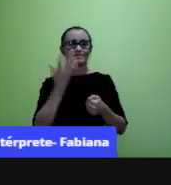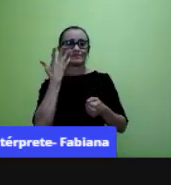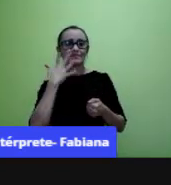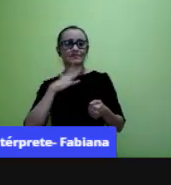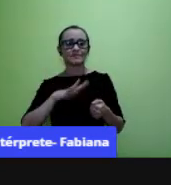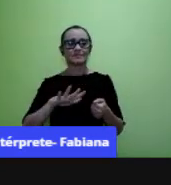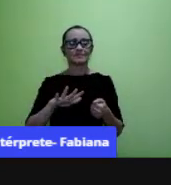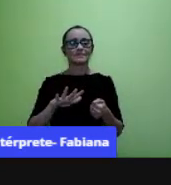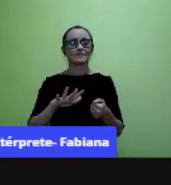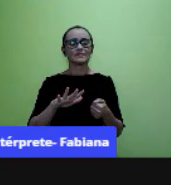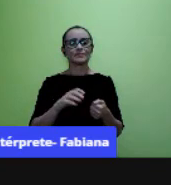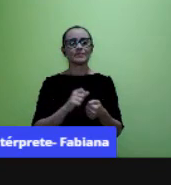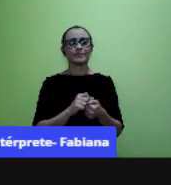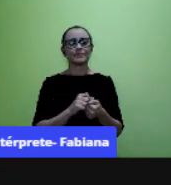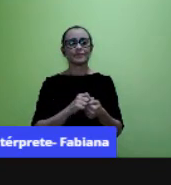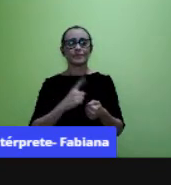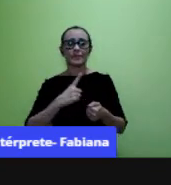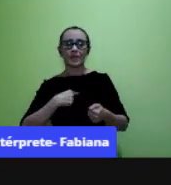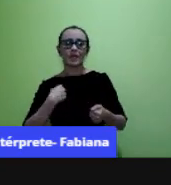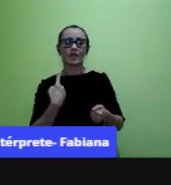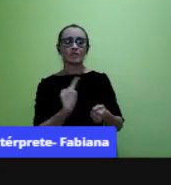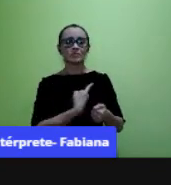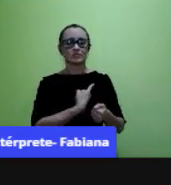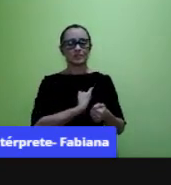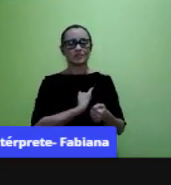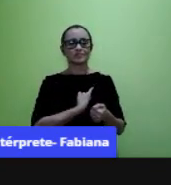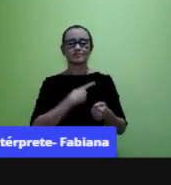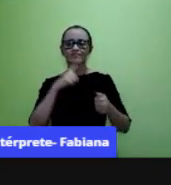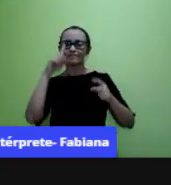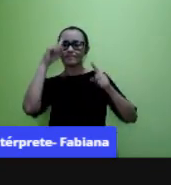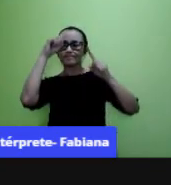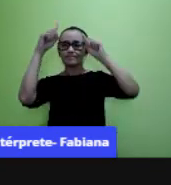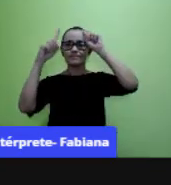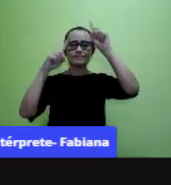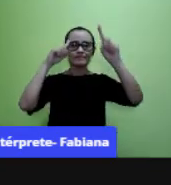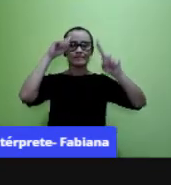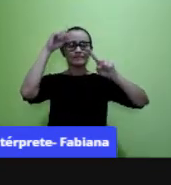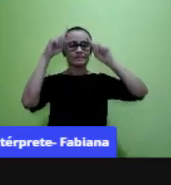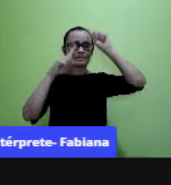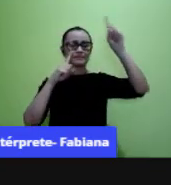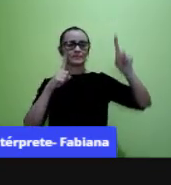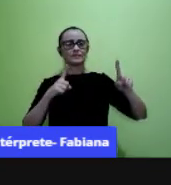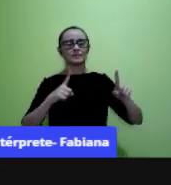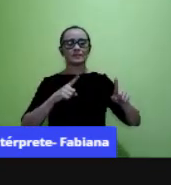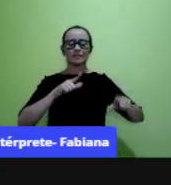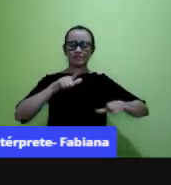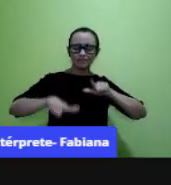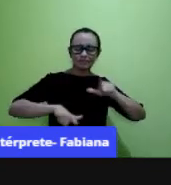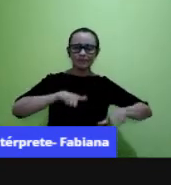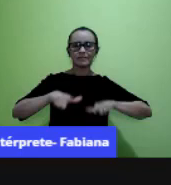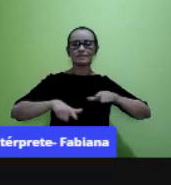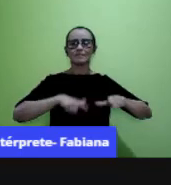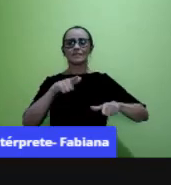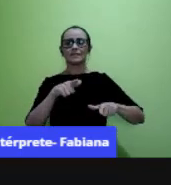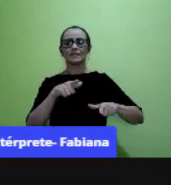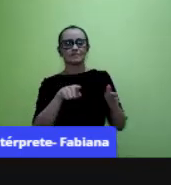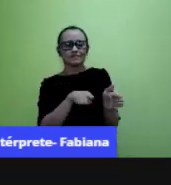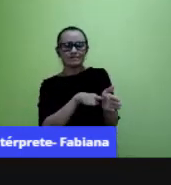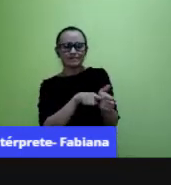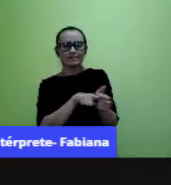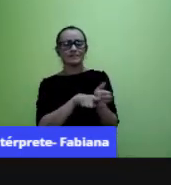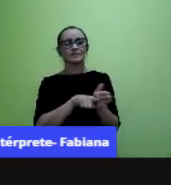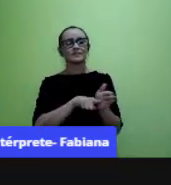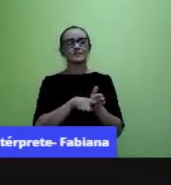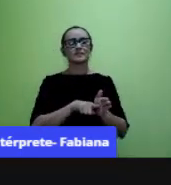isso? Somos nós, por meio da nossa criatividade, por meio do nosso trabalho, de pesquisa, que nós vamos ter que